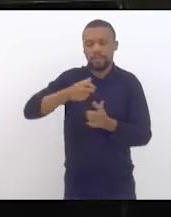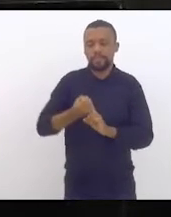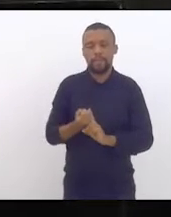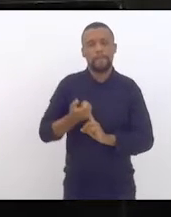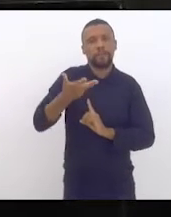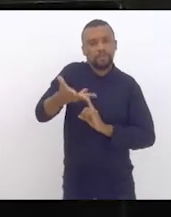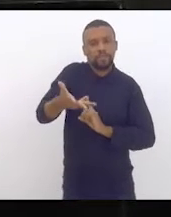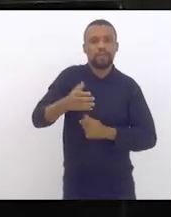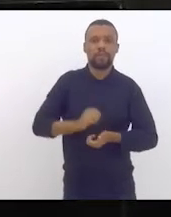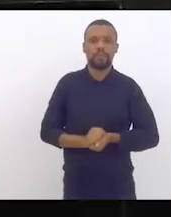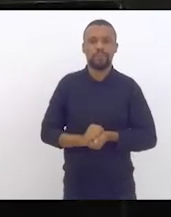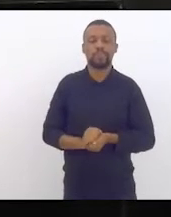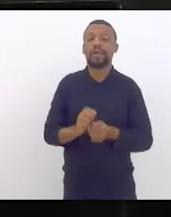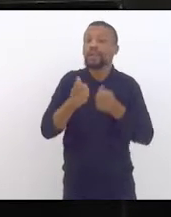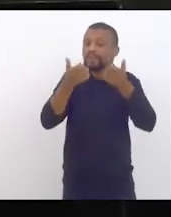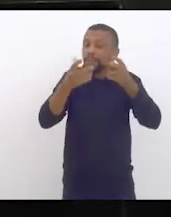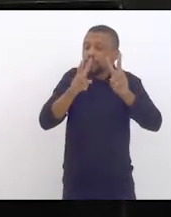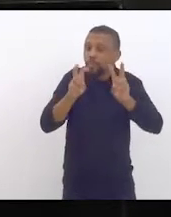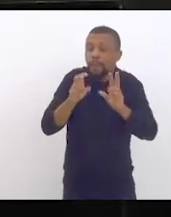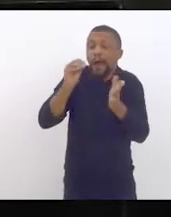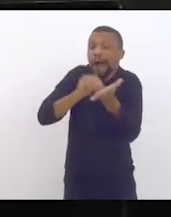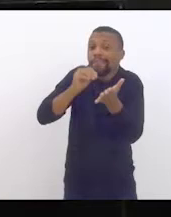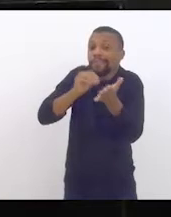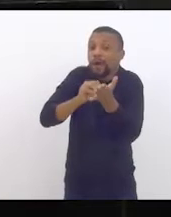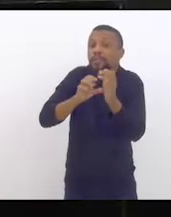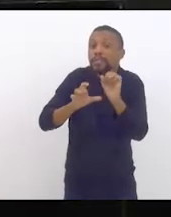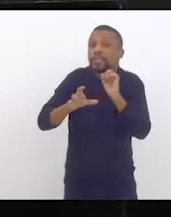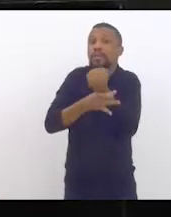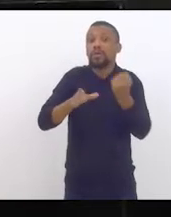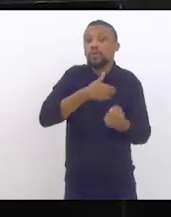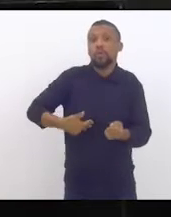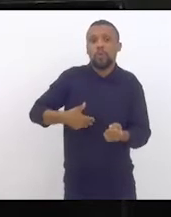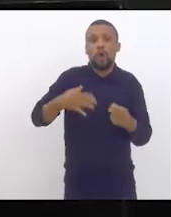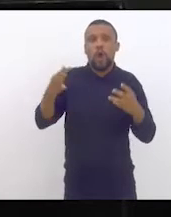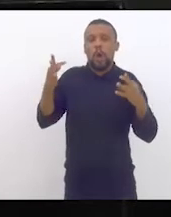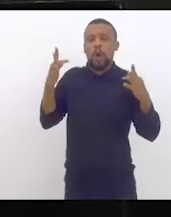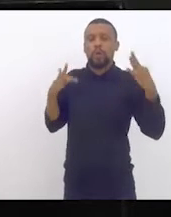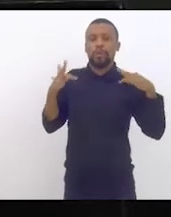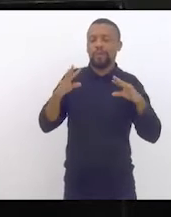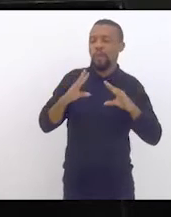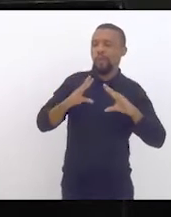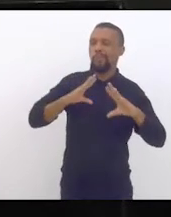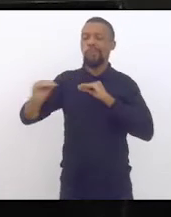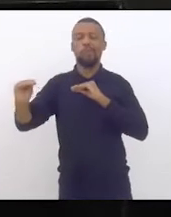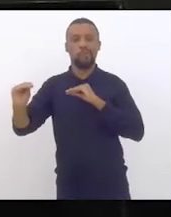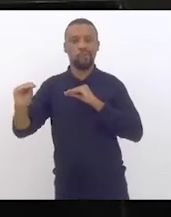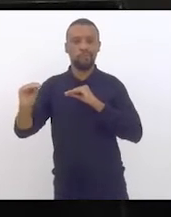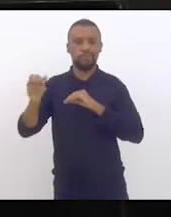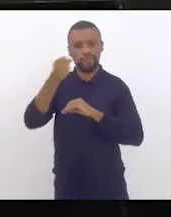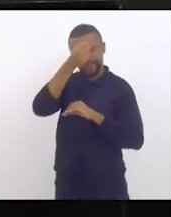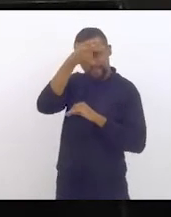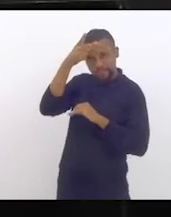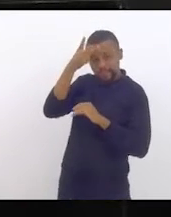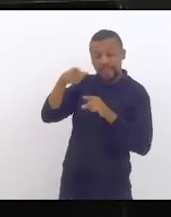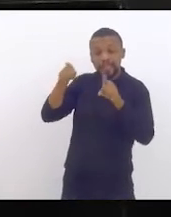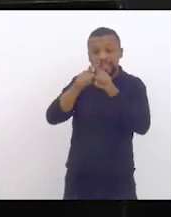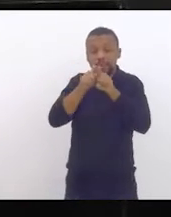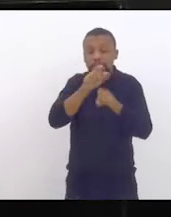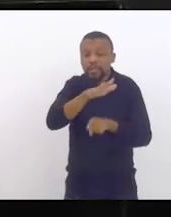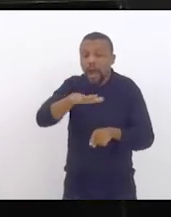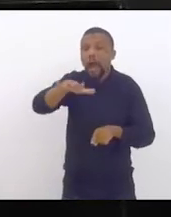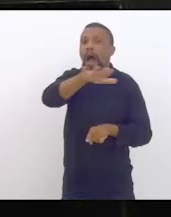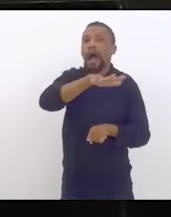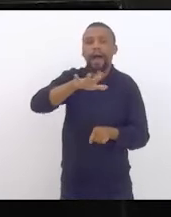falando da falta de Segurança Pública isso espanta os turistas da nossa cidade e também da nossa região